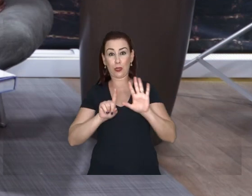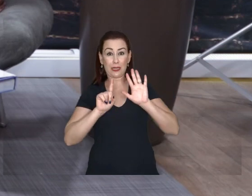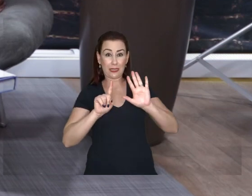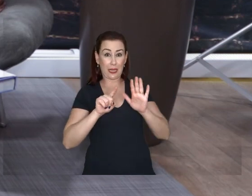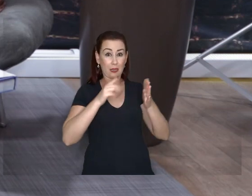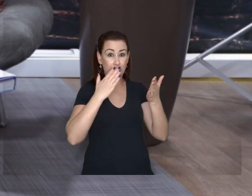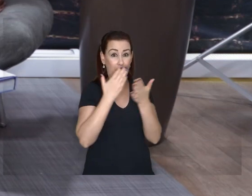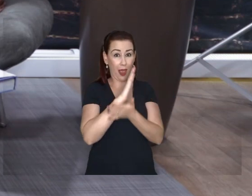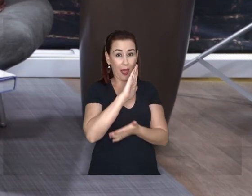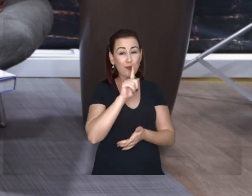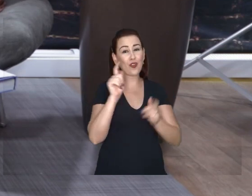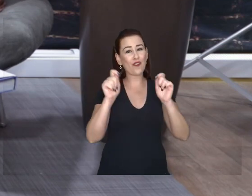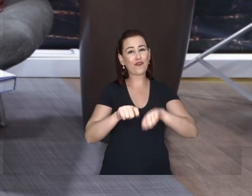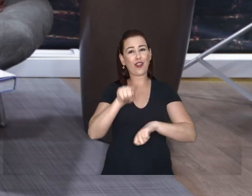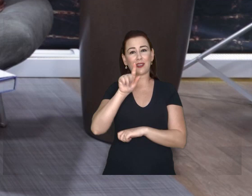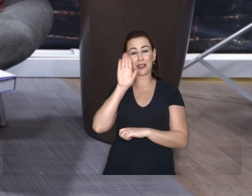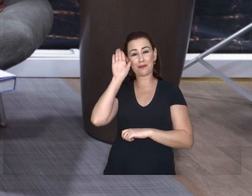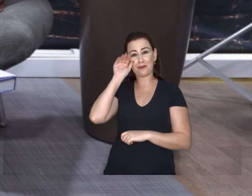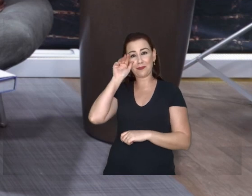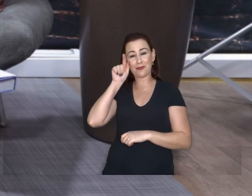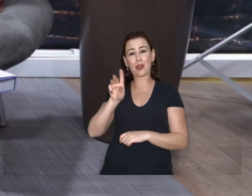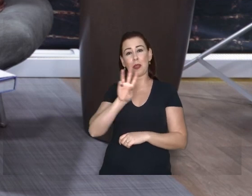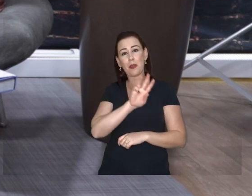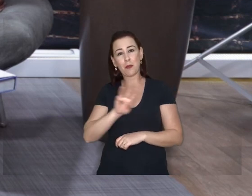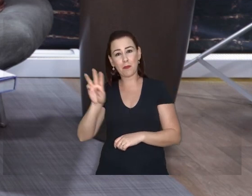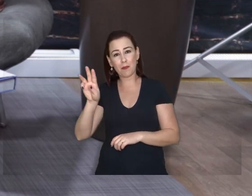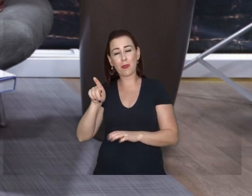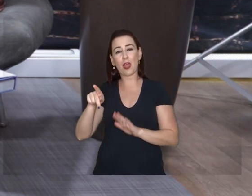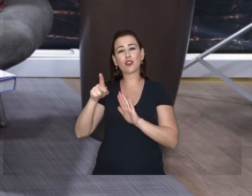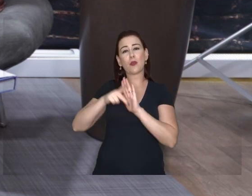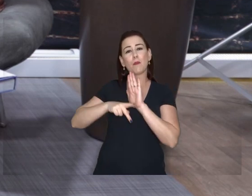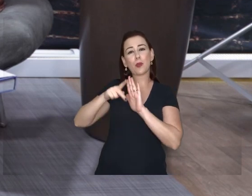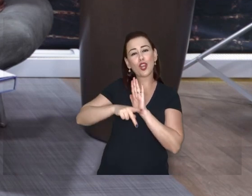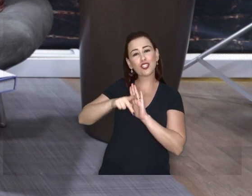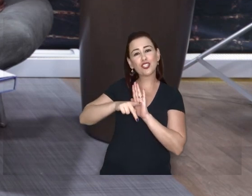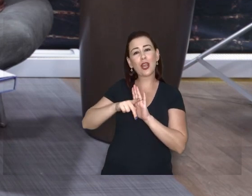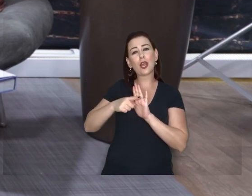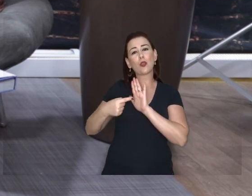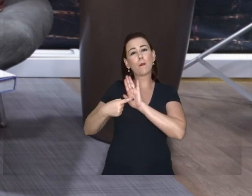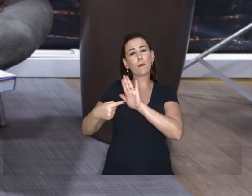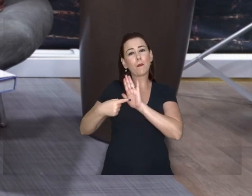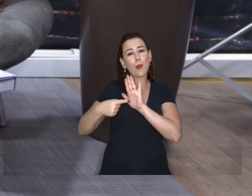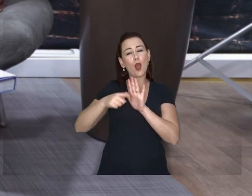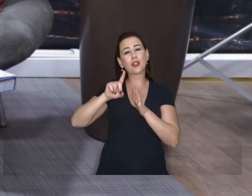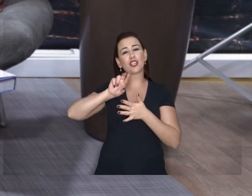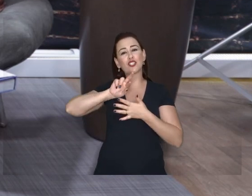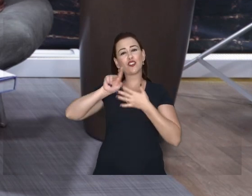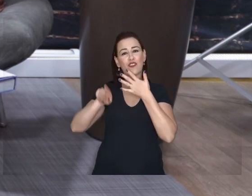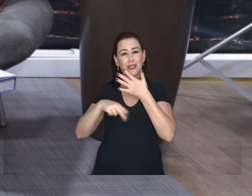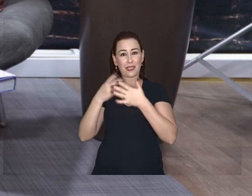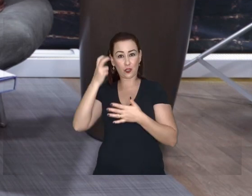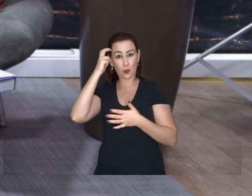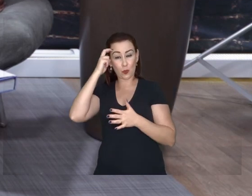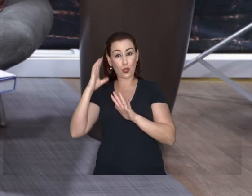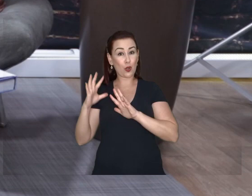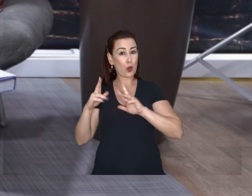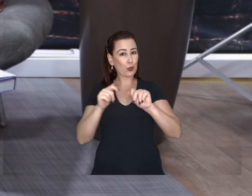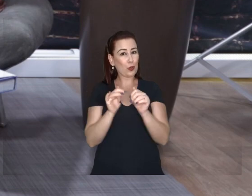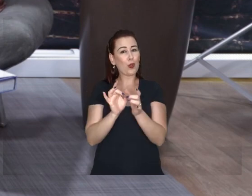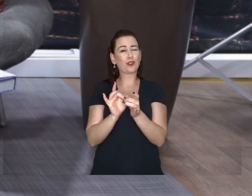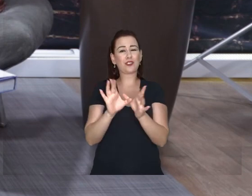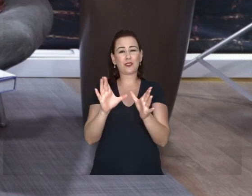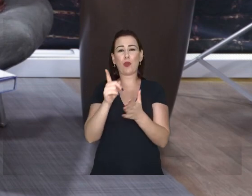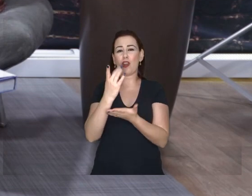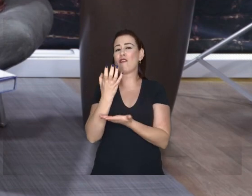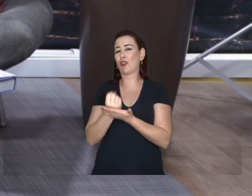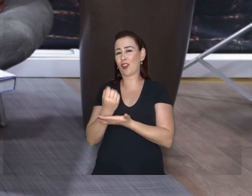estas publicações podem ser vistas na página do projeto Mostra da Diversidade Cultural do Favela, isso aí. Todos disponíveis para